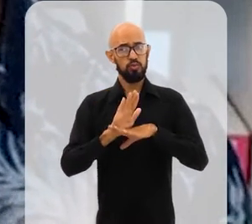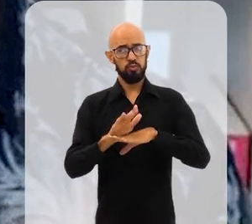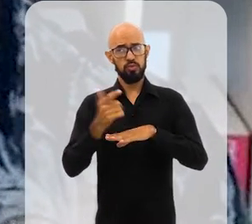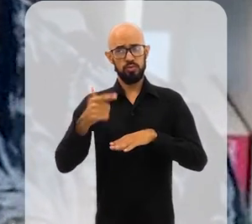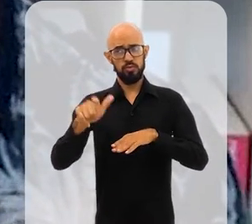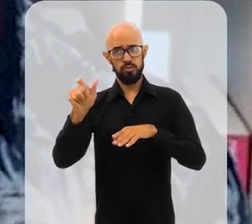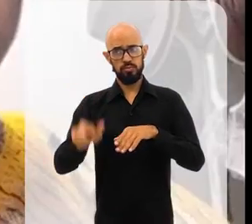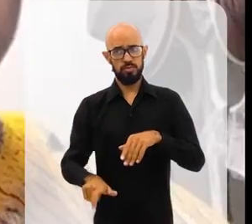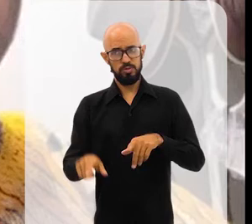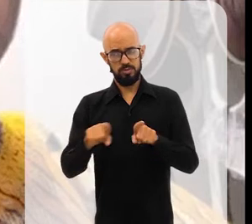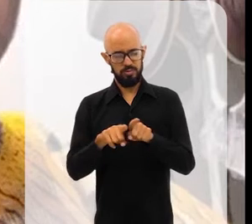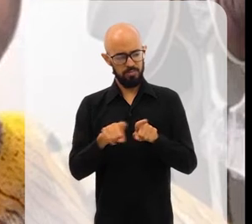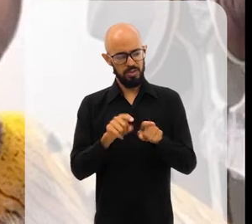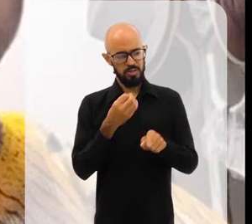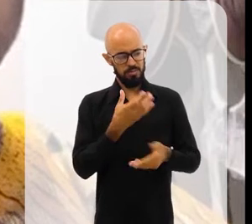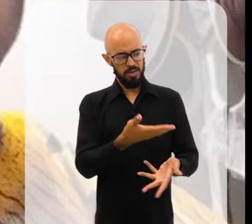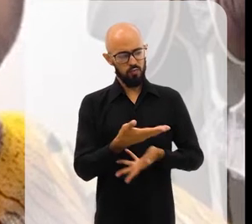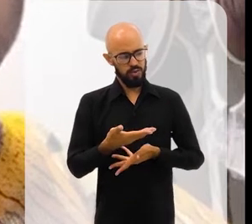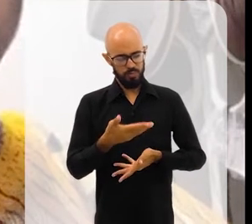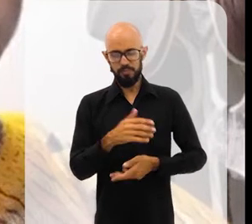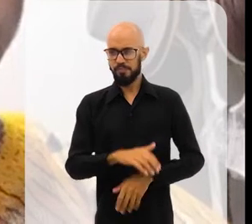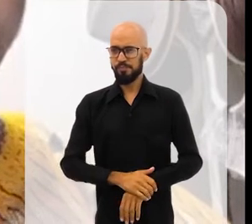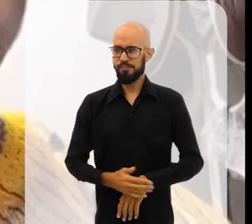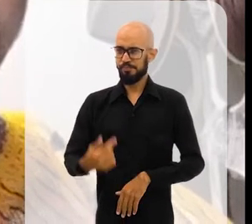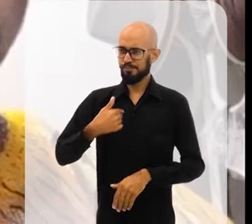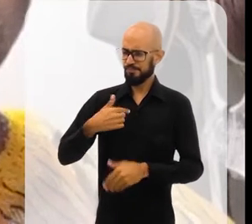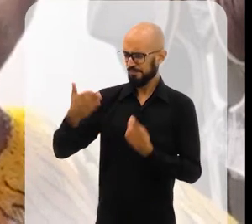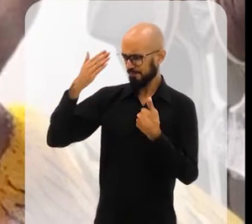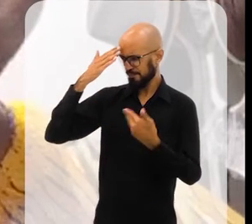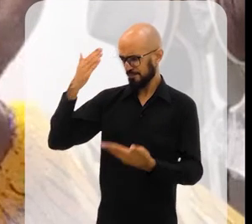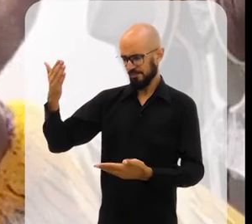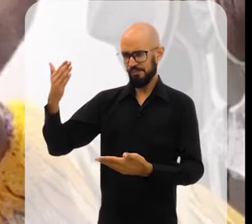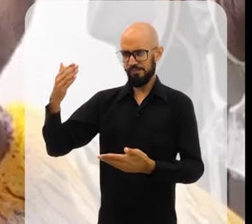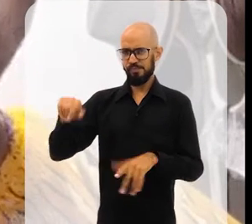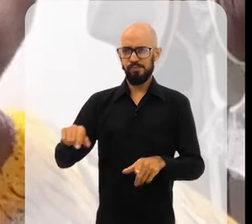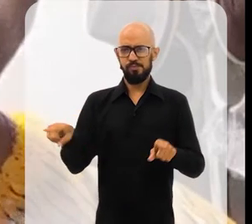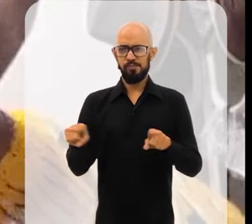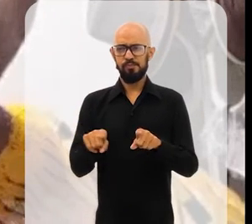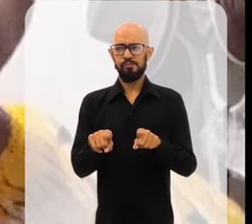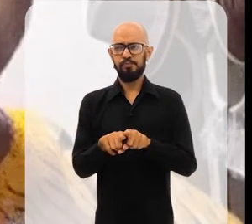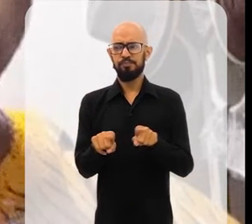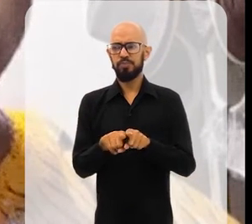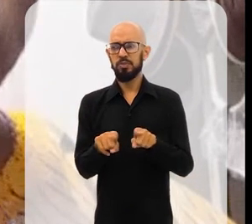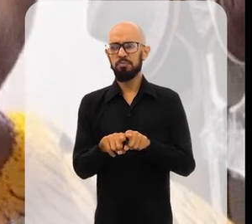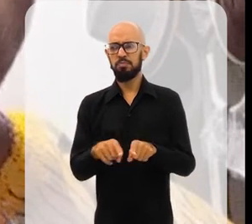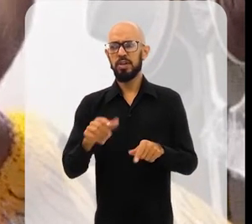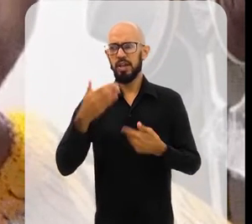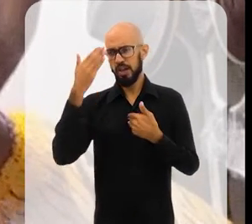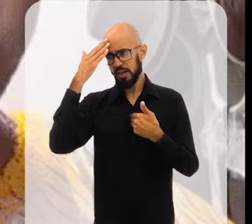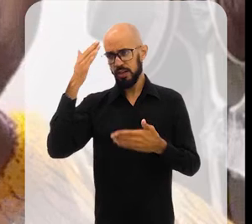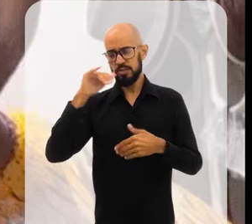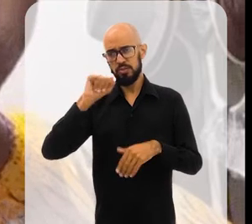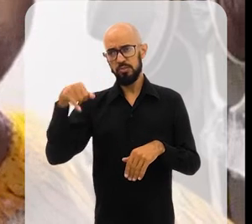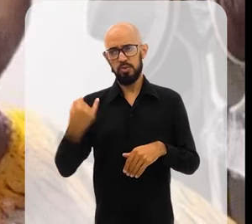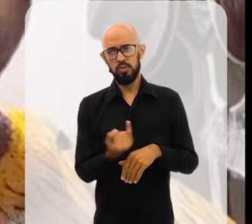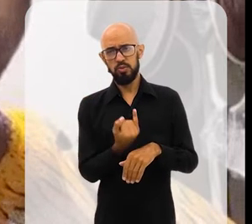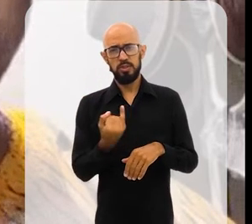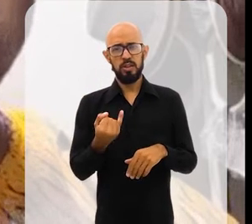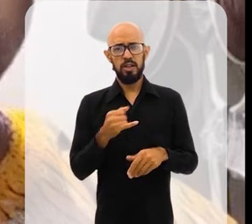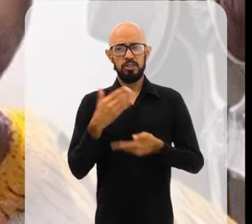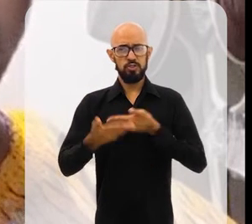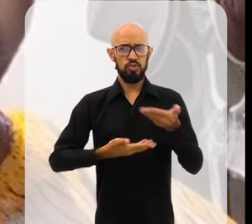da coletividade. Seja bem-vindo. Eu que agradeço imensamente a